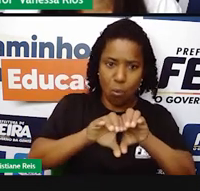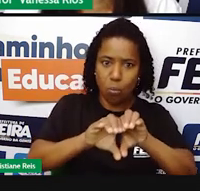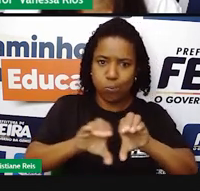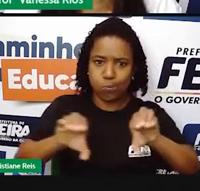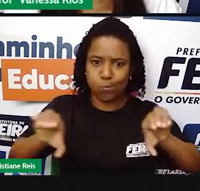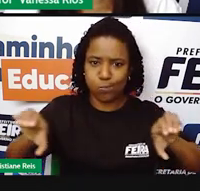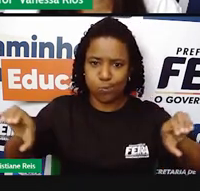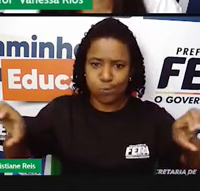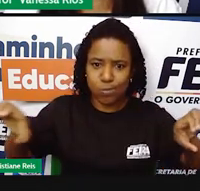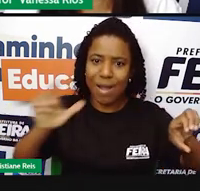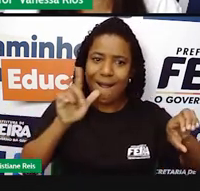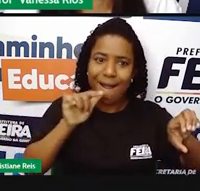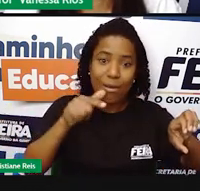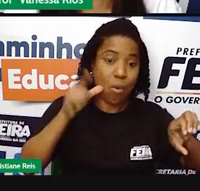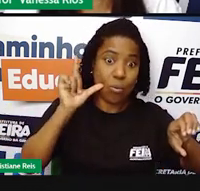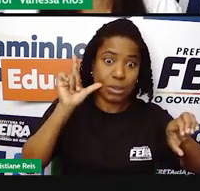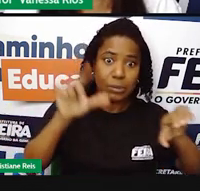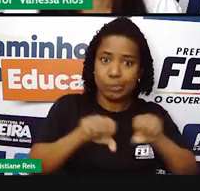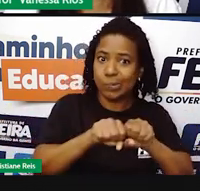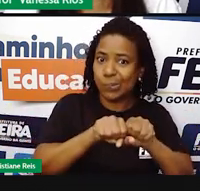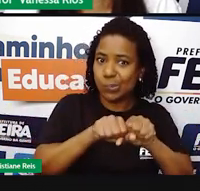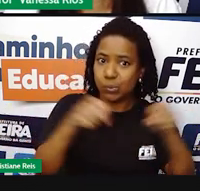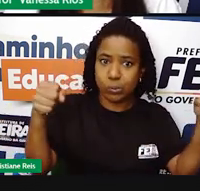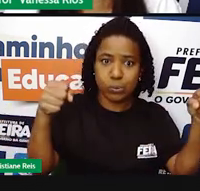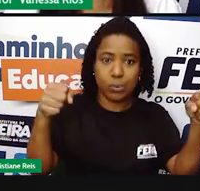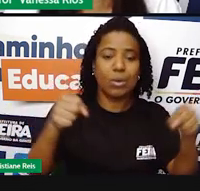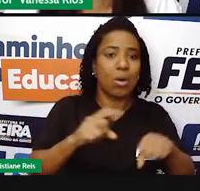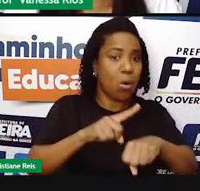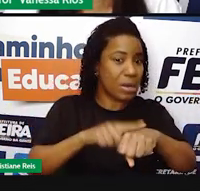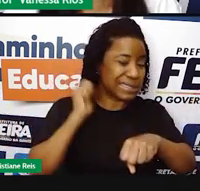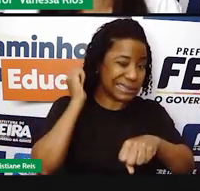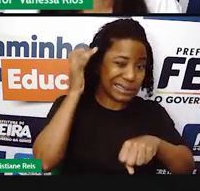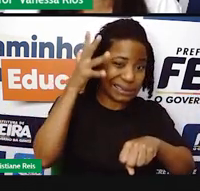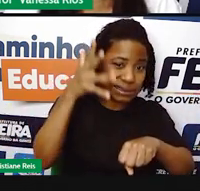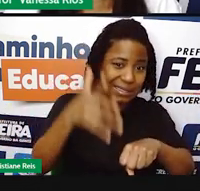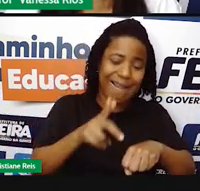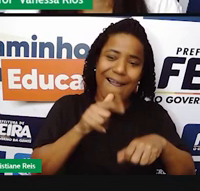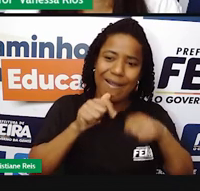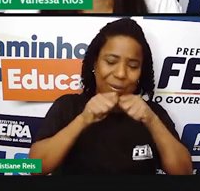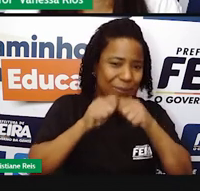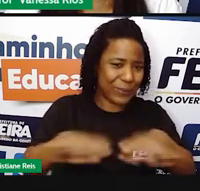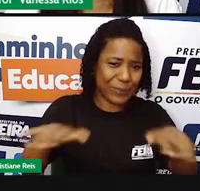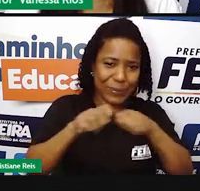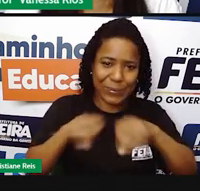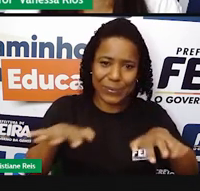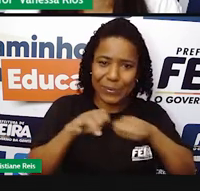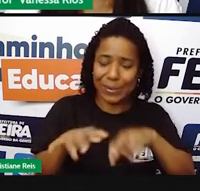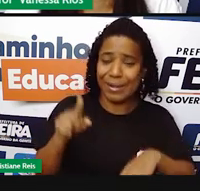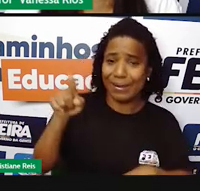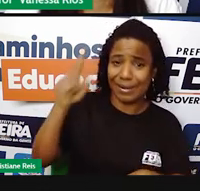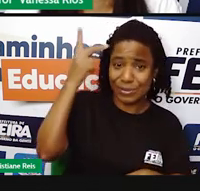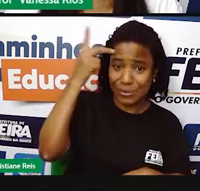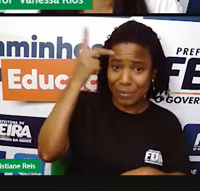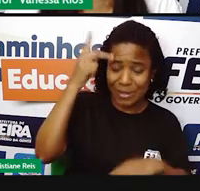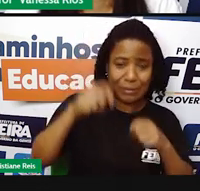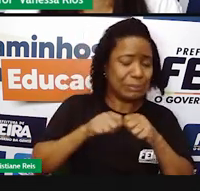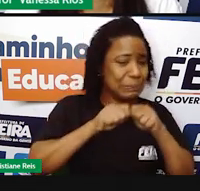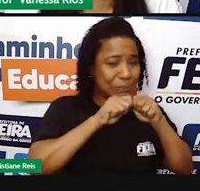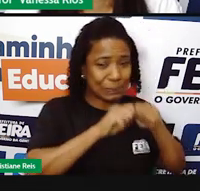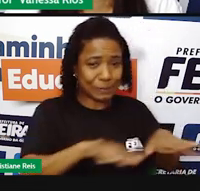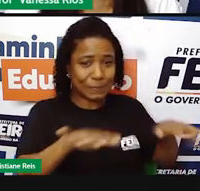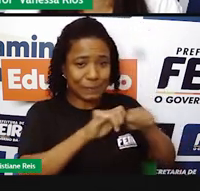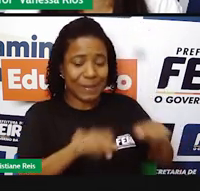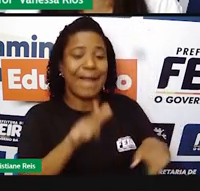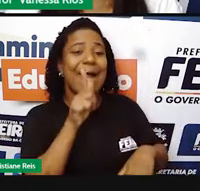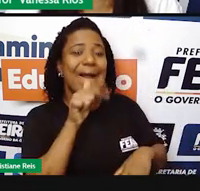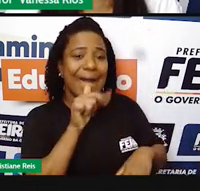a madrugada, e ficou vazando horas e horas na Grande São Paulo. Água cara, né? É desperdício de água e de dinheiro,